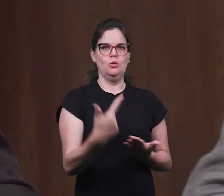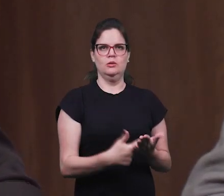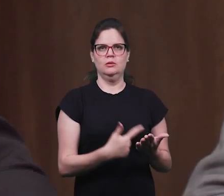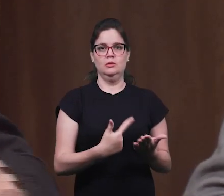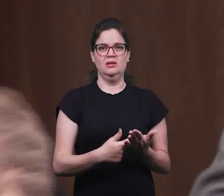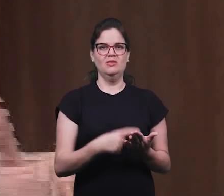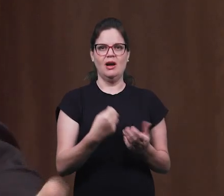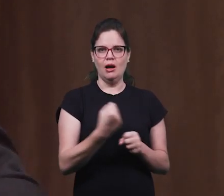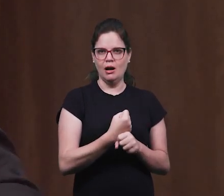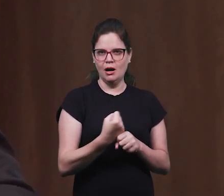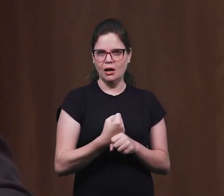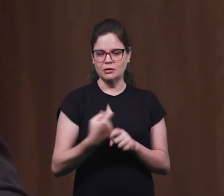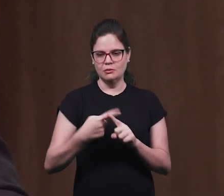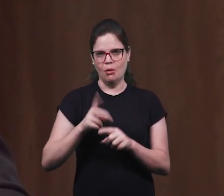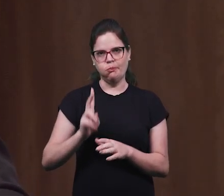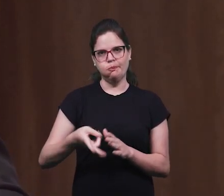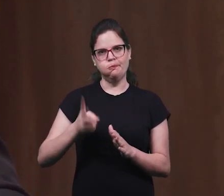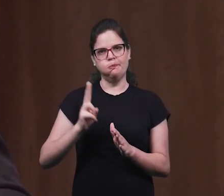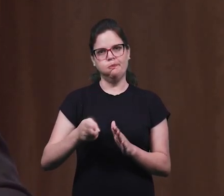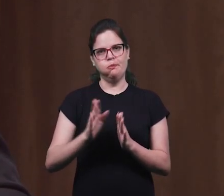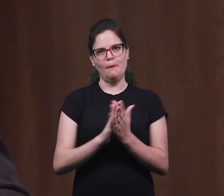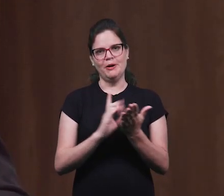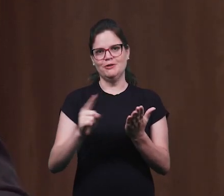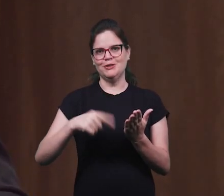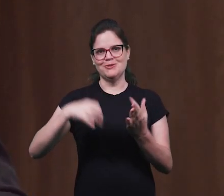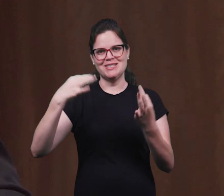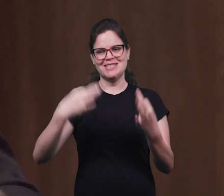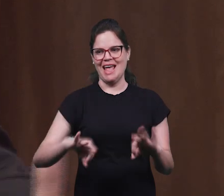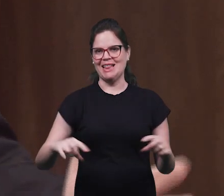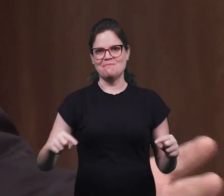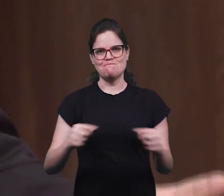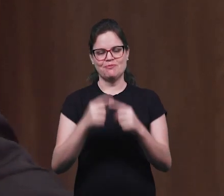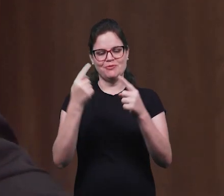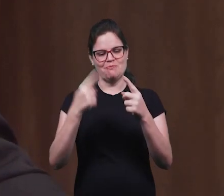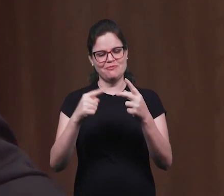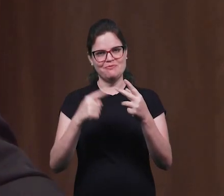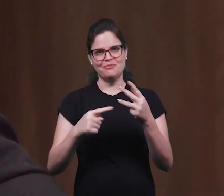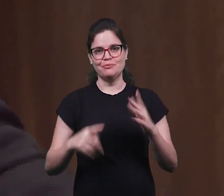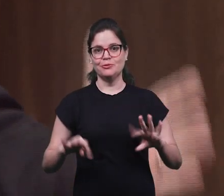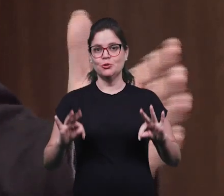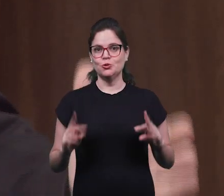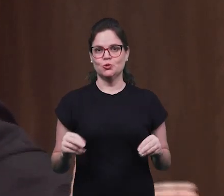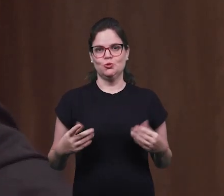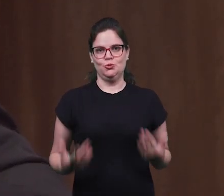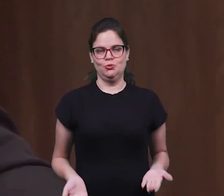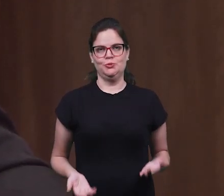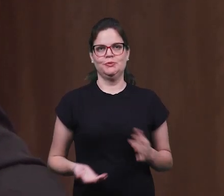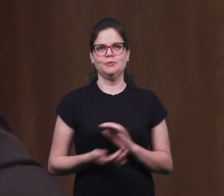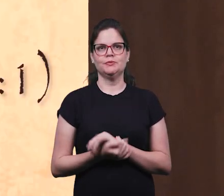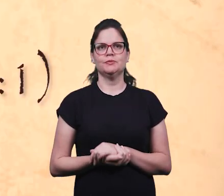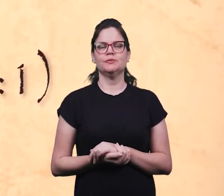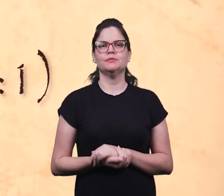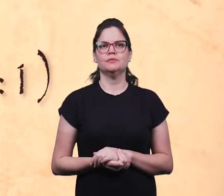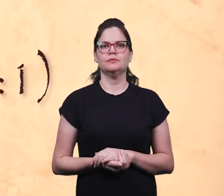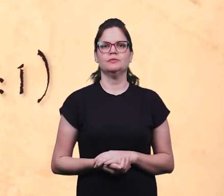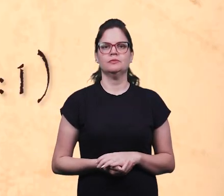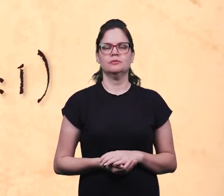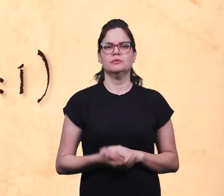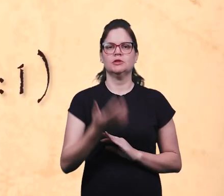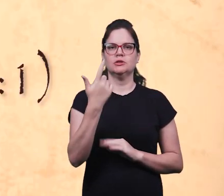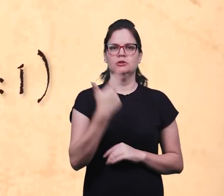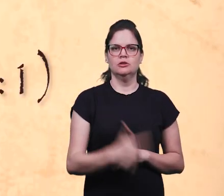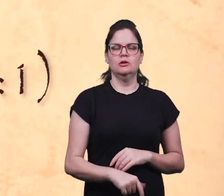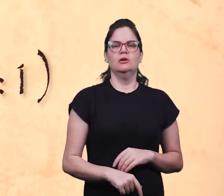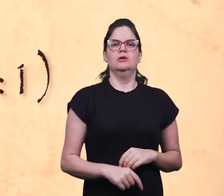O tempo passa e tudo mais e a Bíblia continua sendo precisa. Então, de novo,